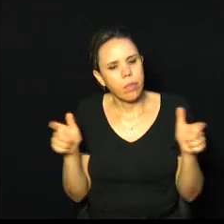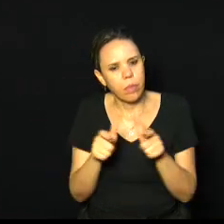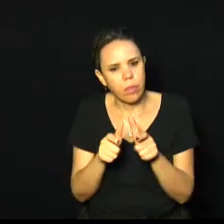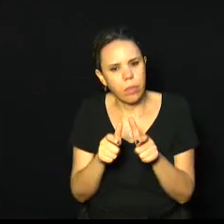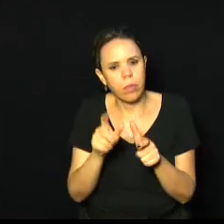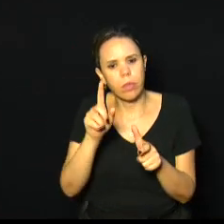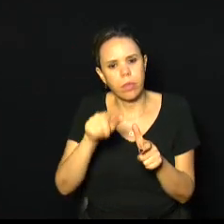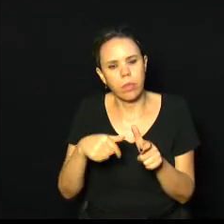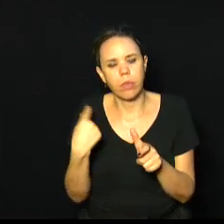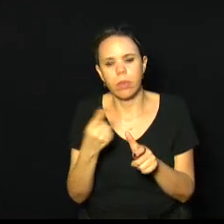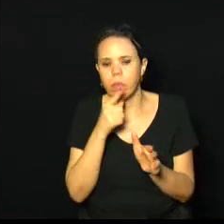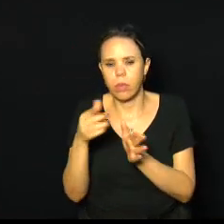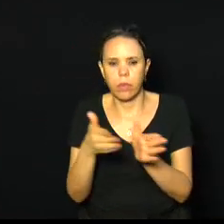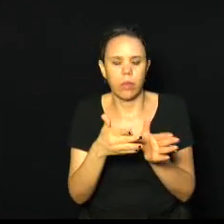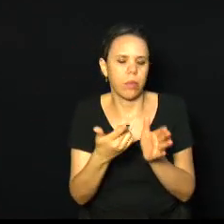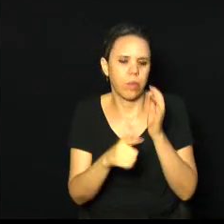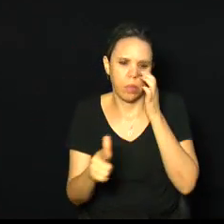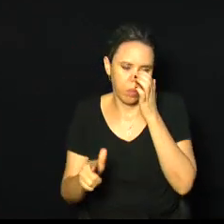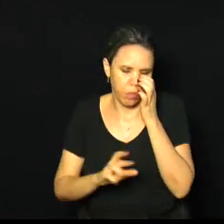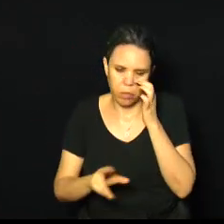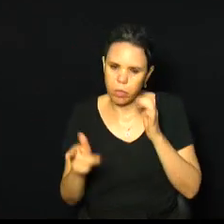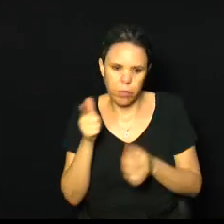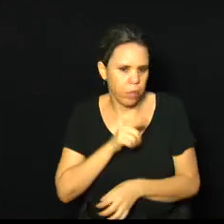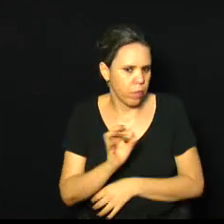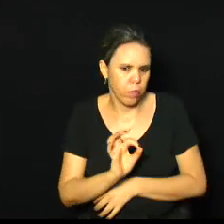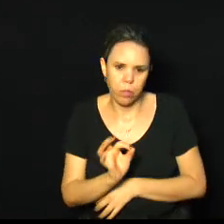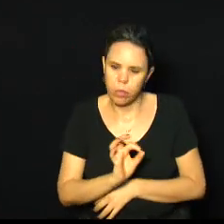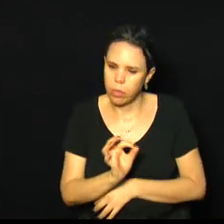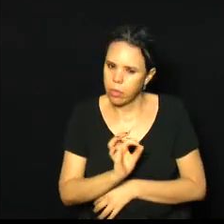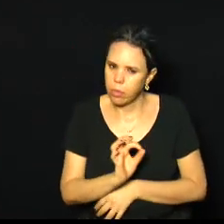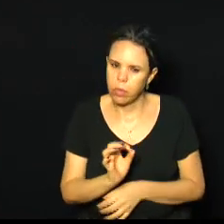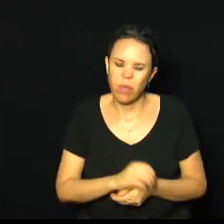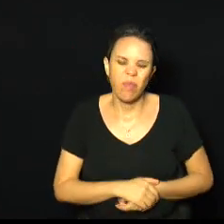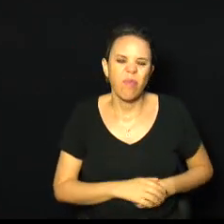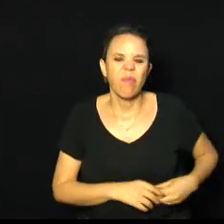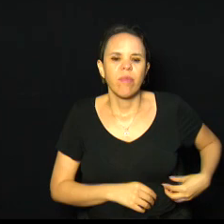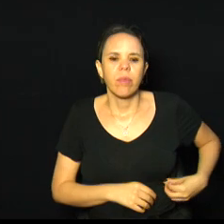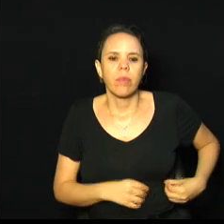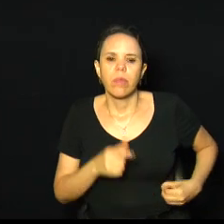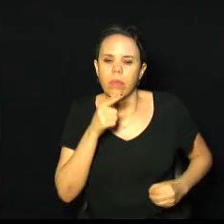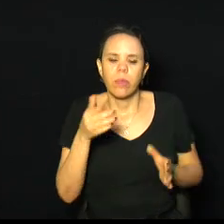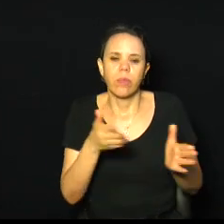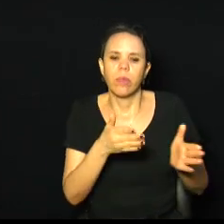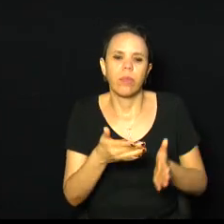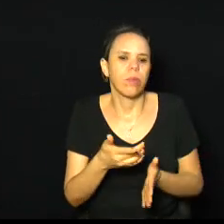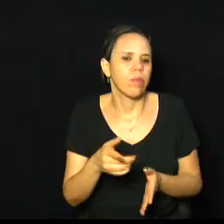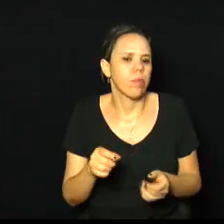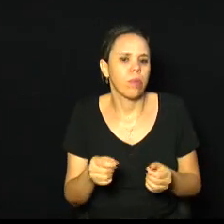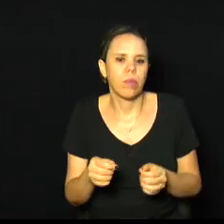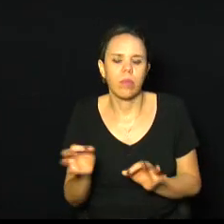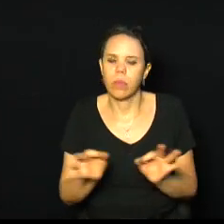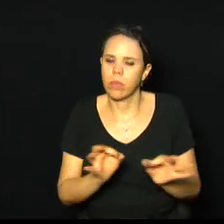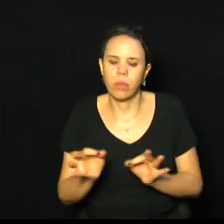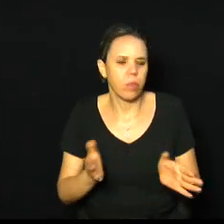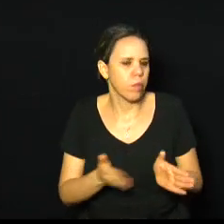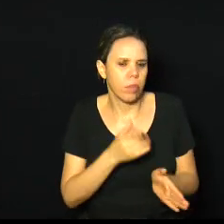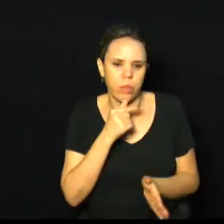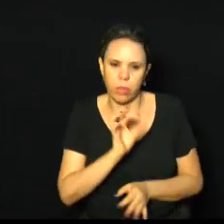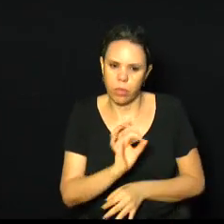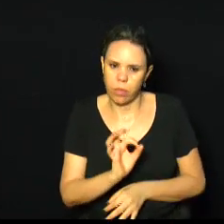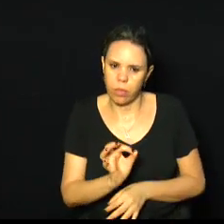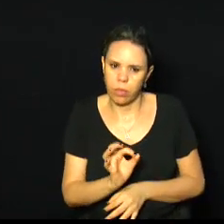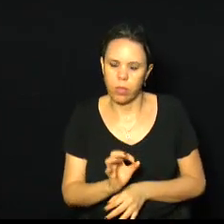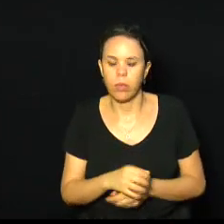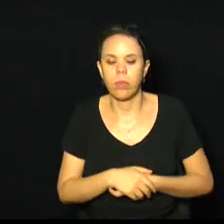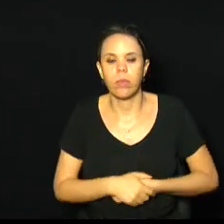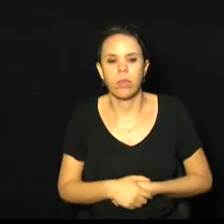Isto é, nossos rios não estão conseguindo, né? Nossos rios não fabricam água,